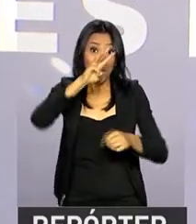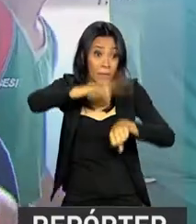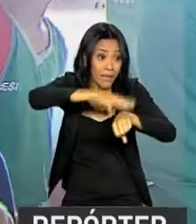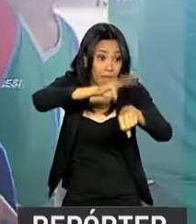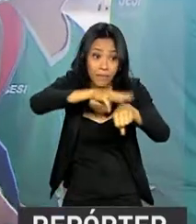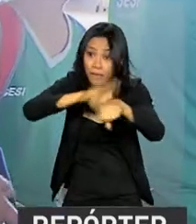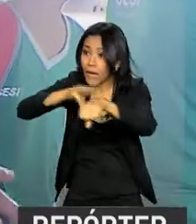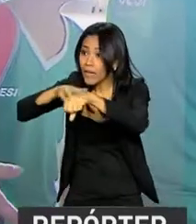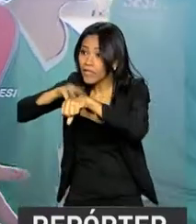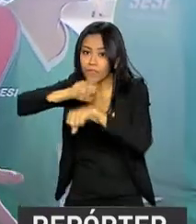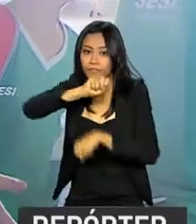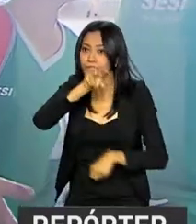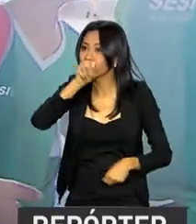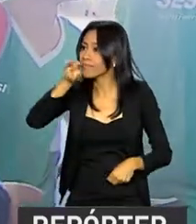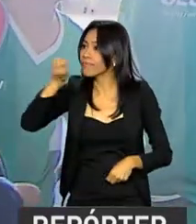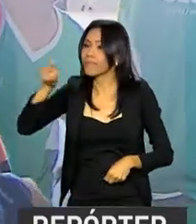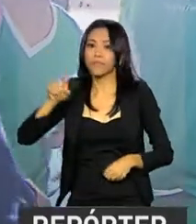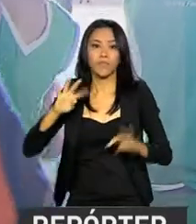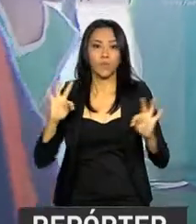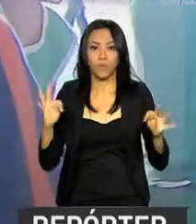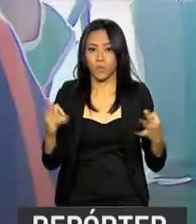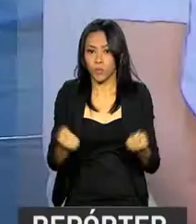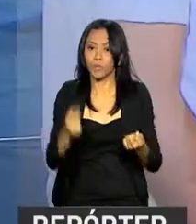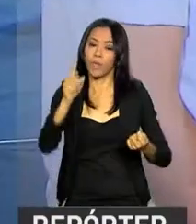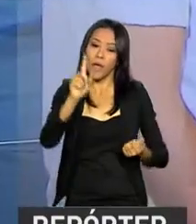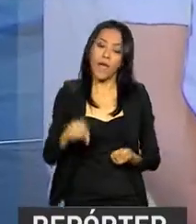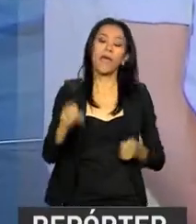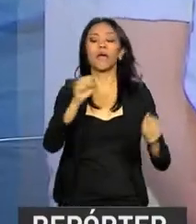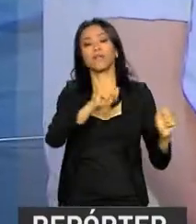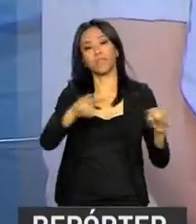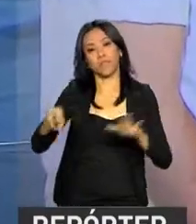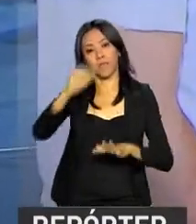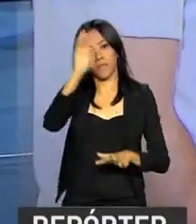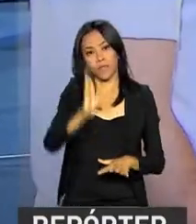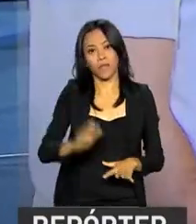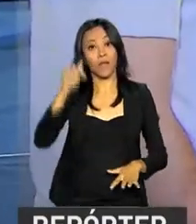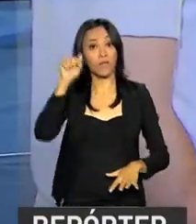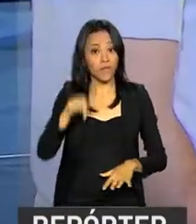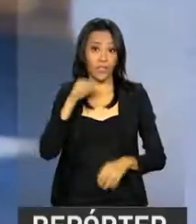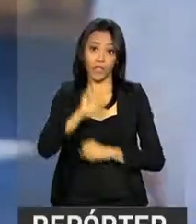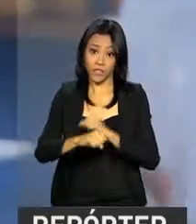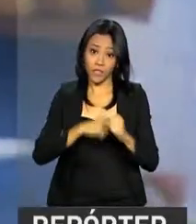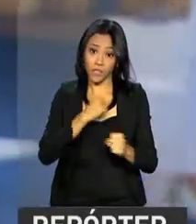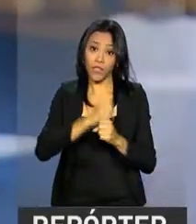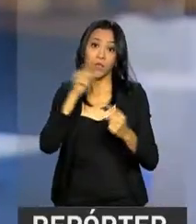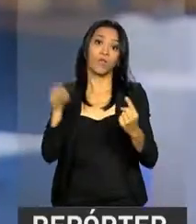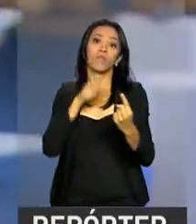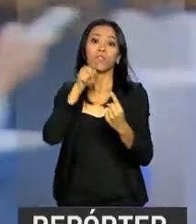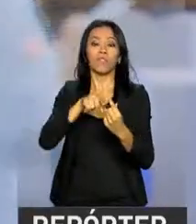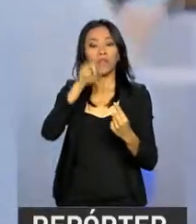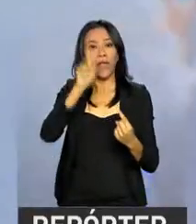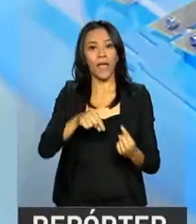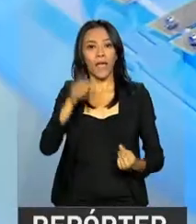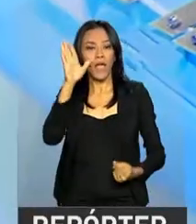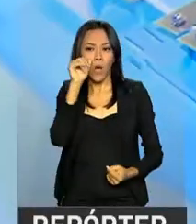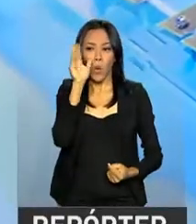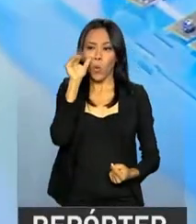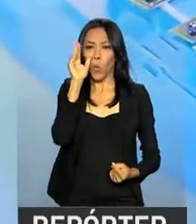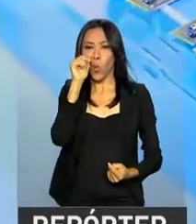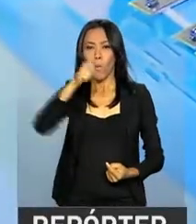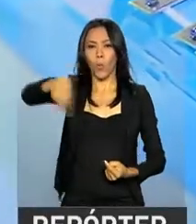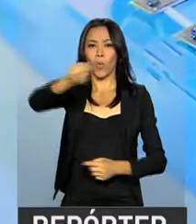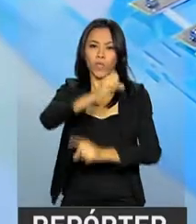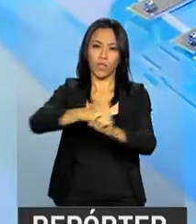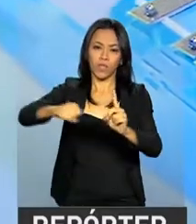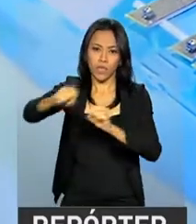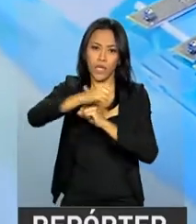tudo. E esse é o tema da Semana Nacional de Ciência e Tecnologia deste ano. A ideia é despertar a curiosidade do público